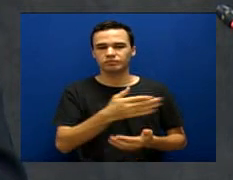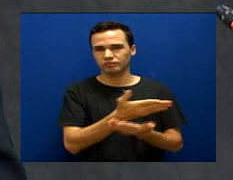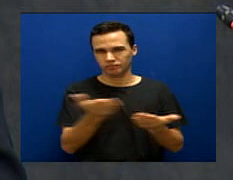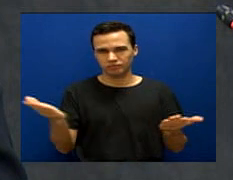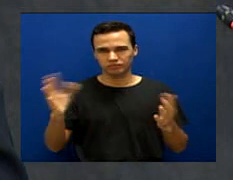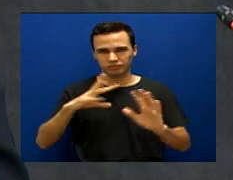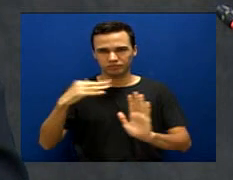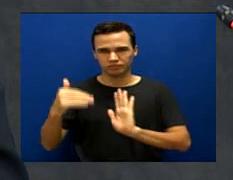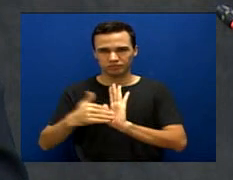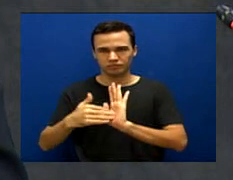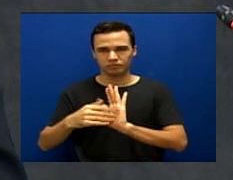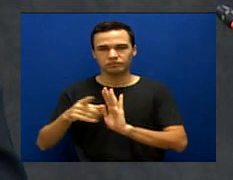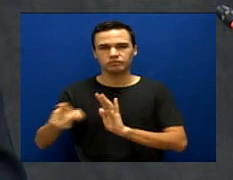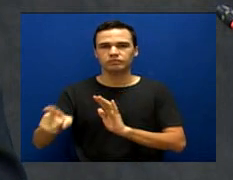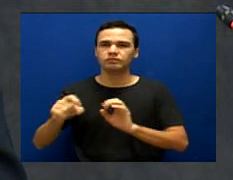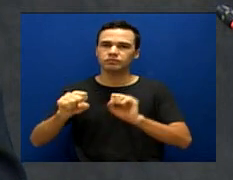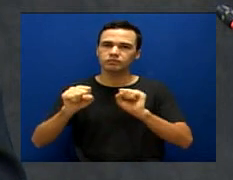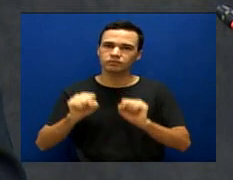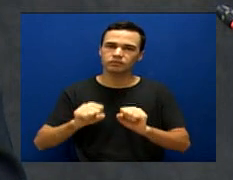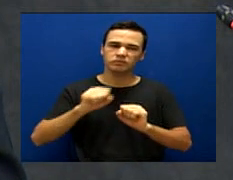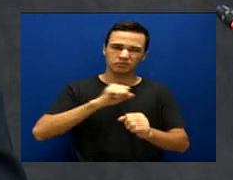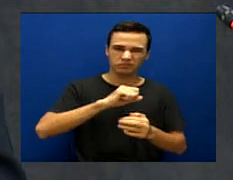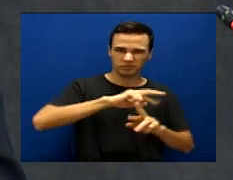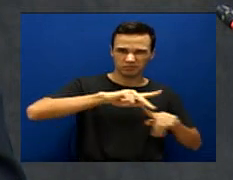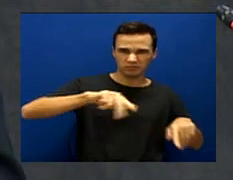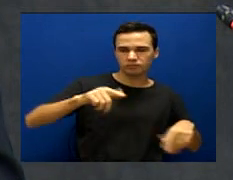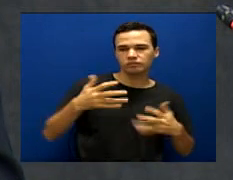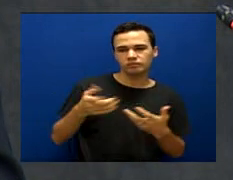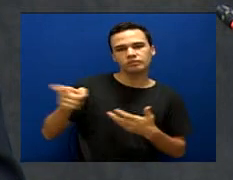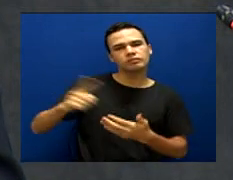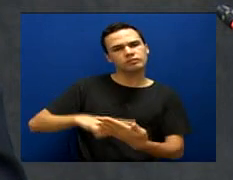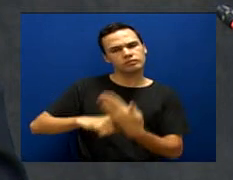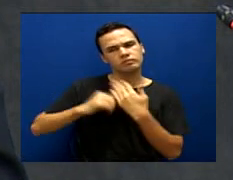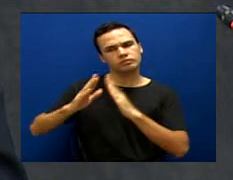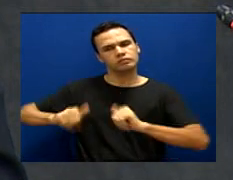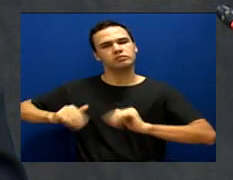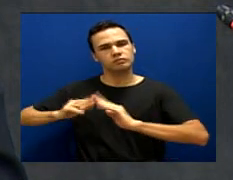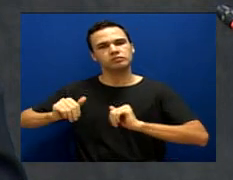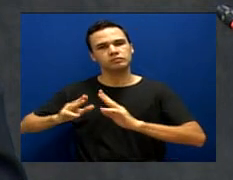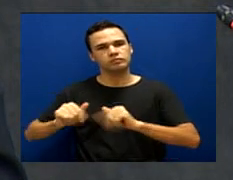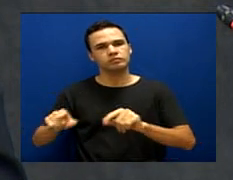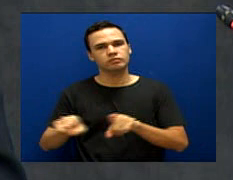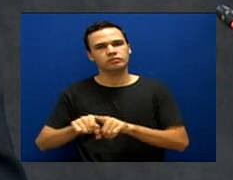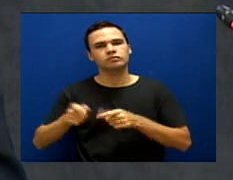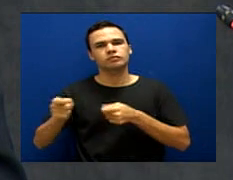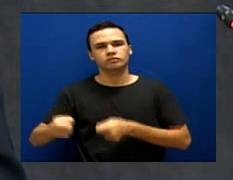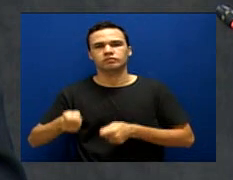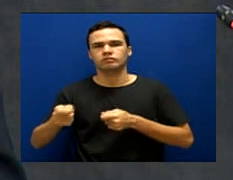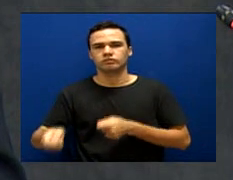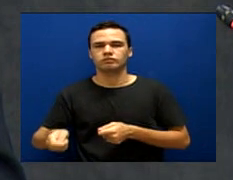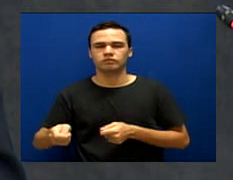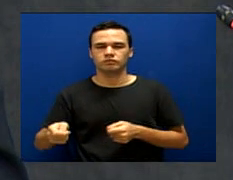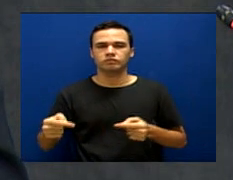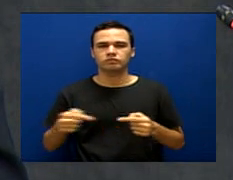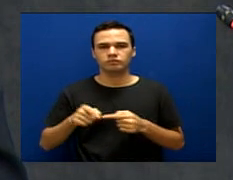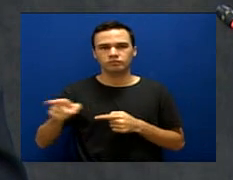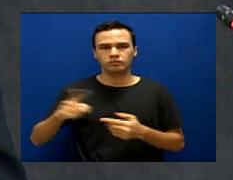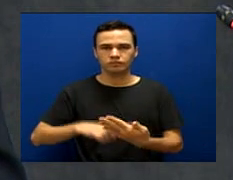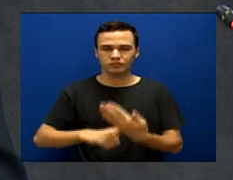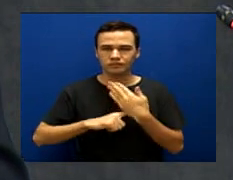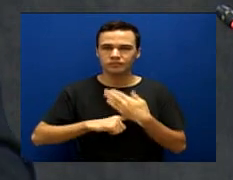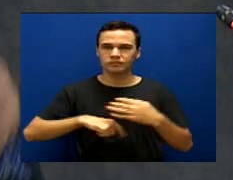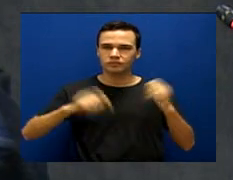poderes constituídos, as propostas e ações efetivas, cobrá-las, fazendo as pressões políticas necessárias para